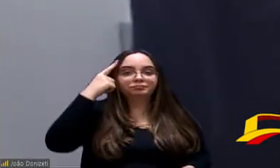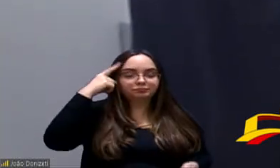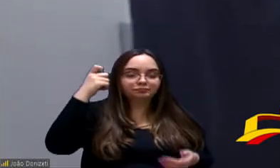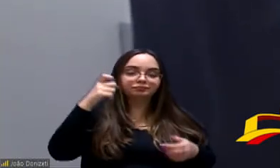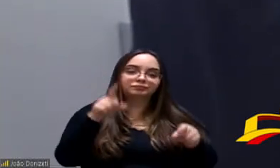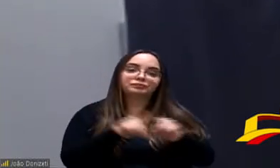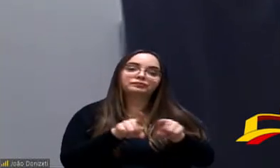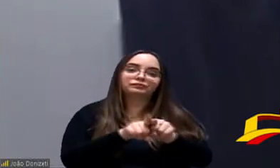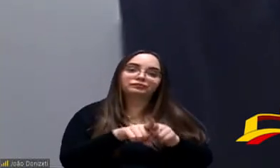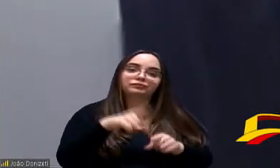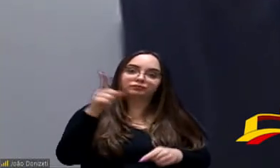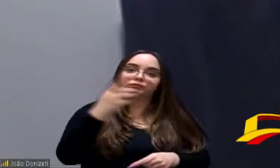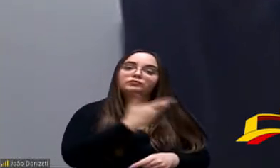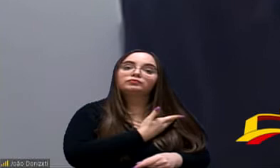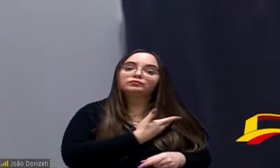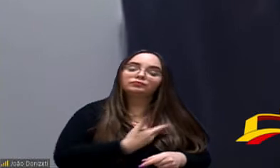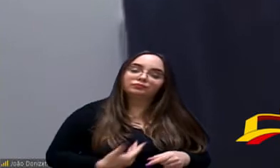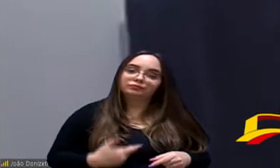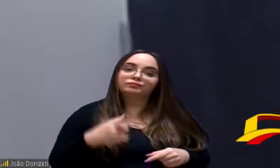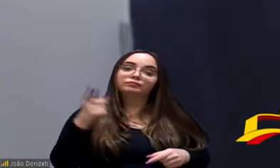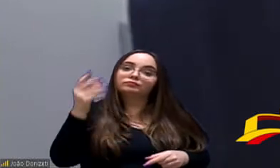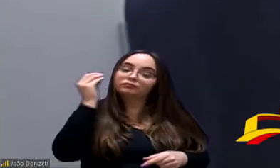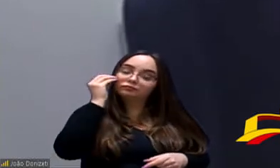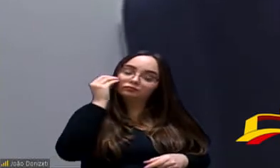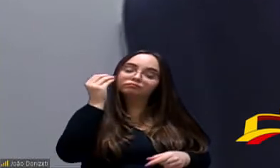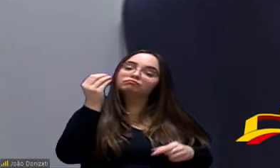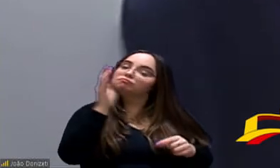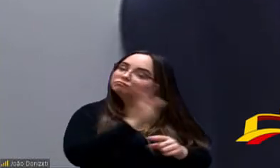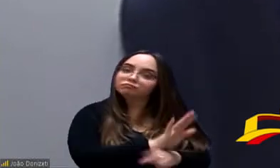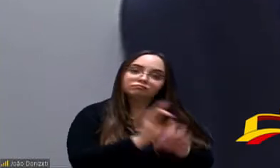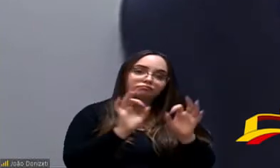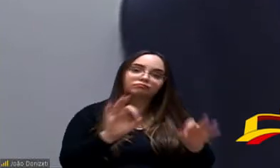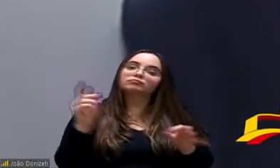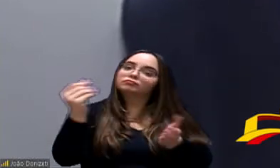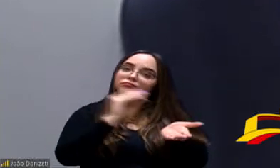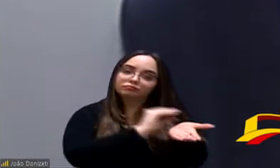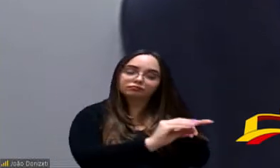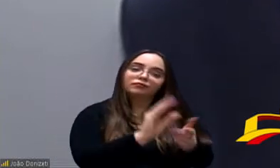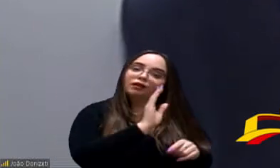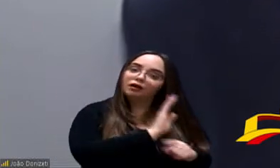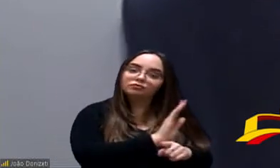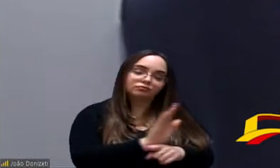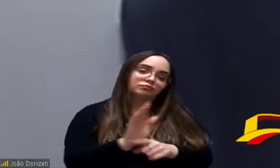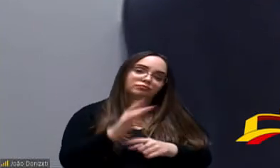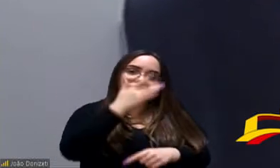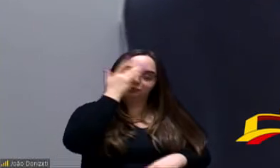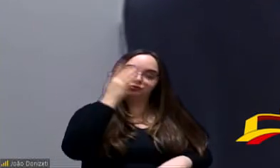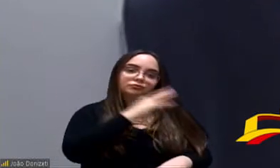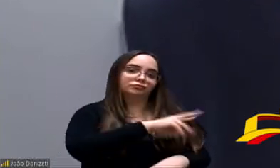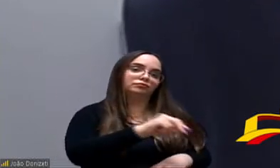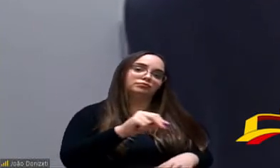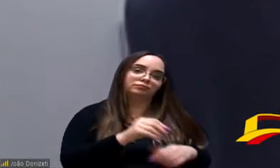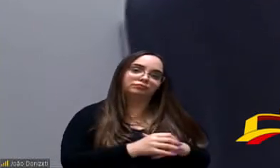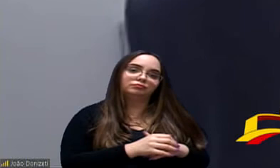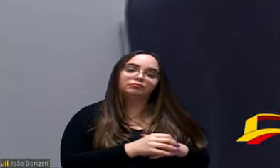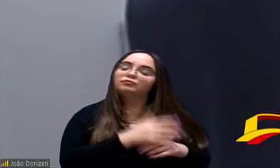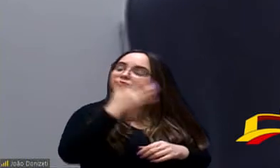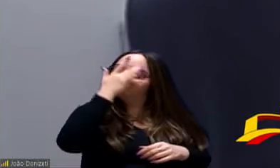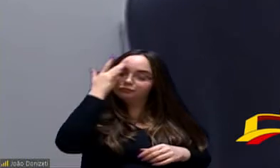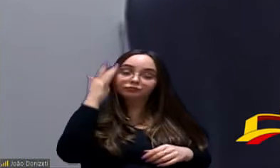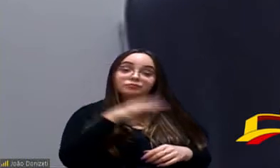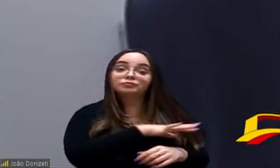executivo tome isso como referência e possa realmente investir nessas pessoas. Essas pessoas têm que